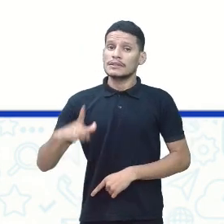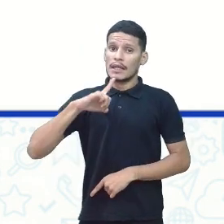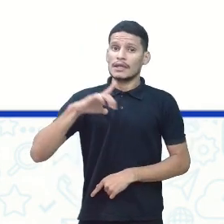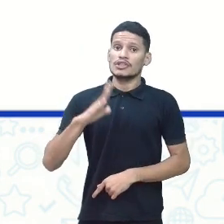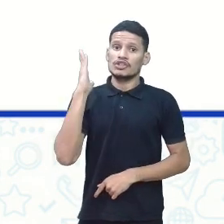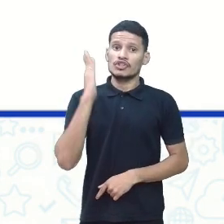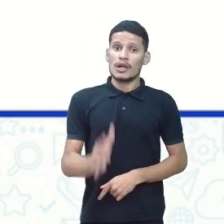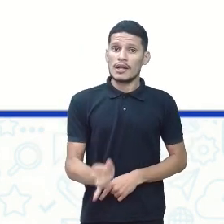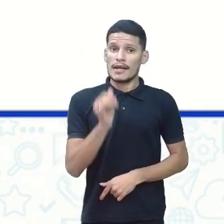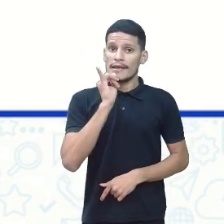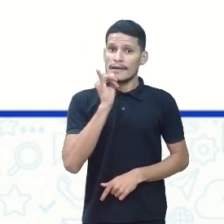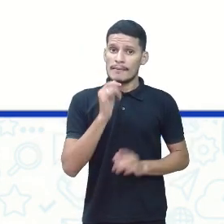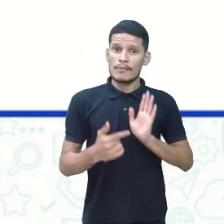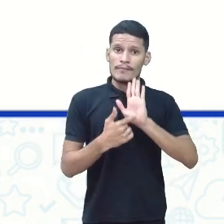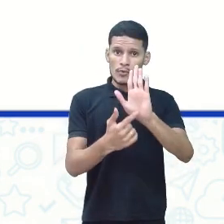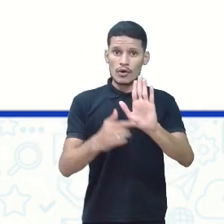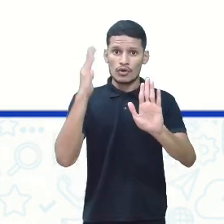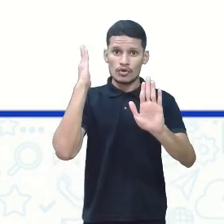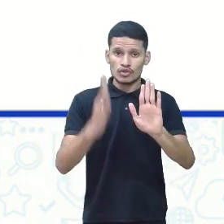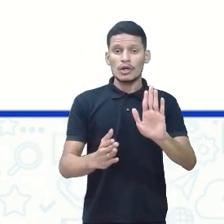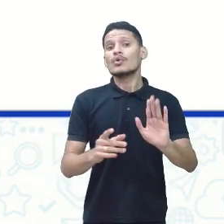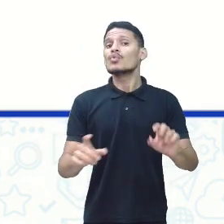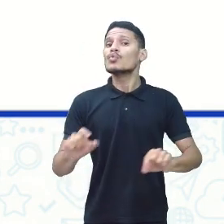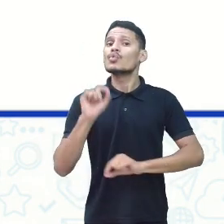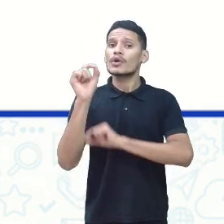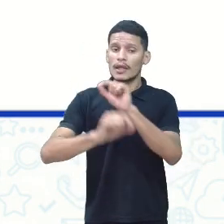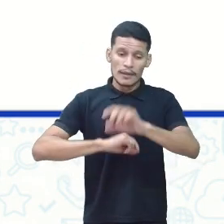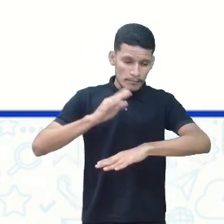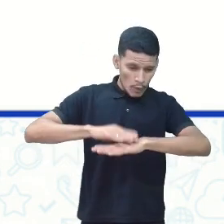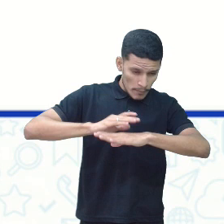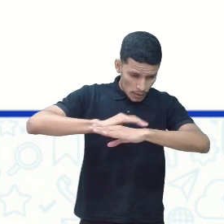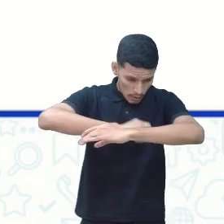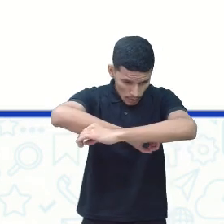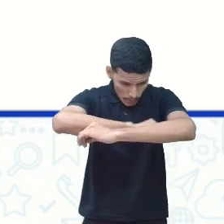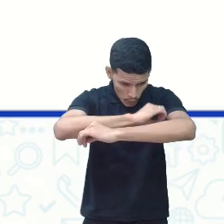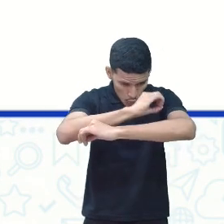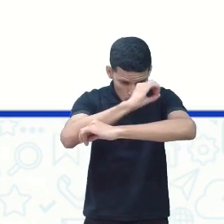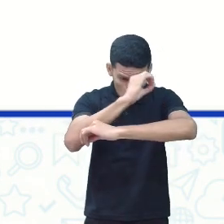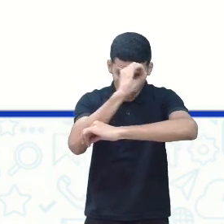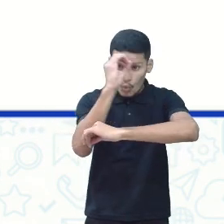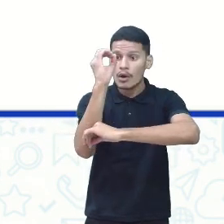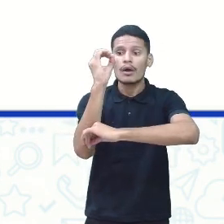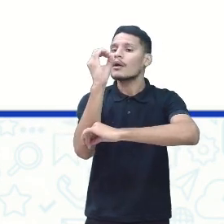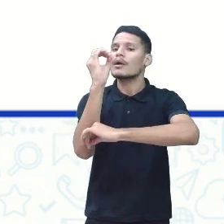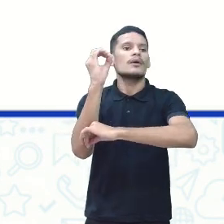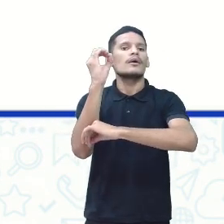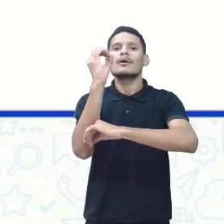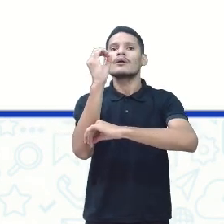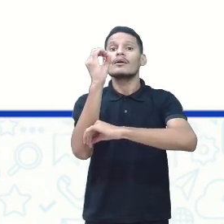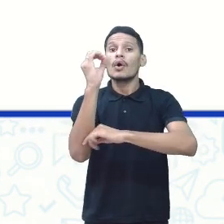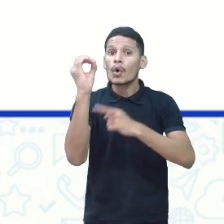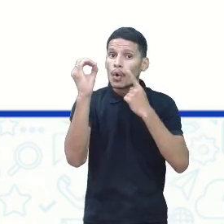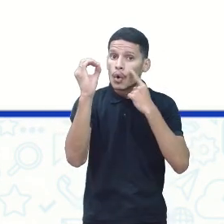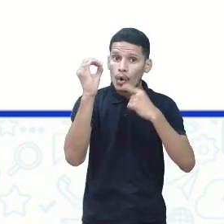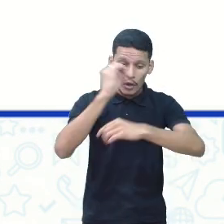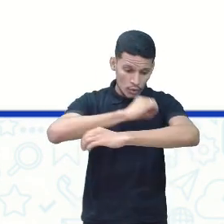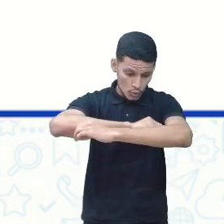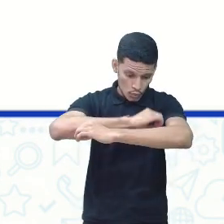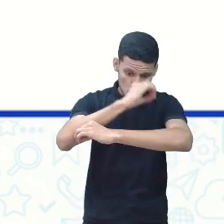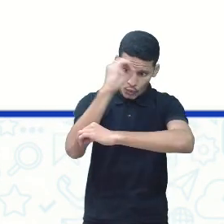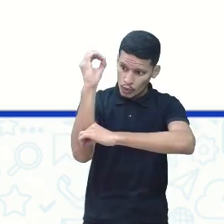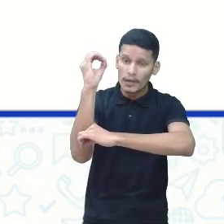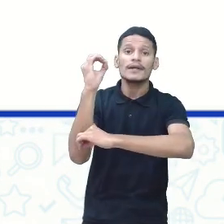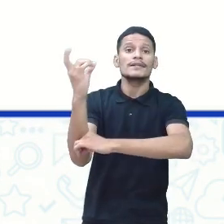exemplo, usando o que? Assim que o dia amanheceu. Vocês percebem aqui a